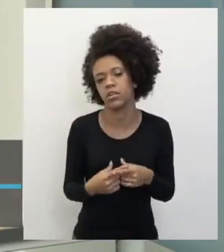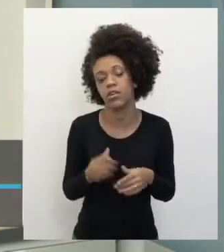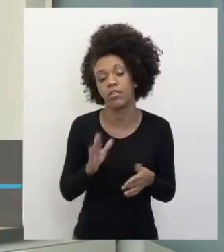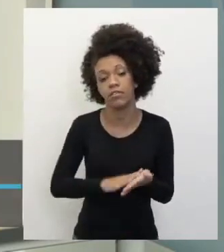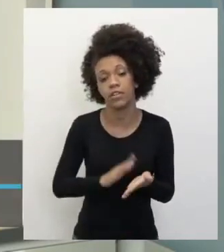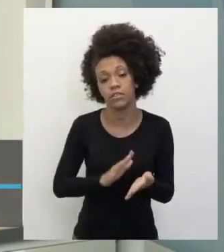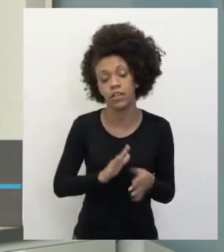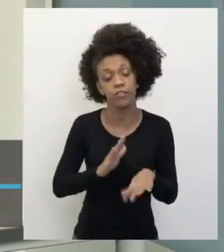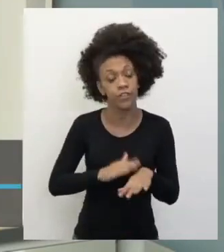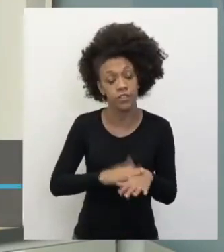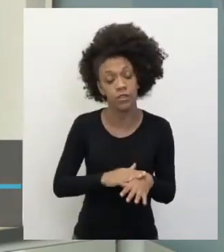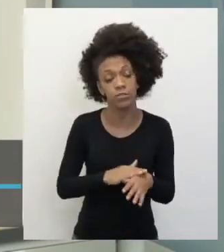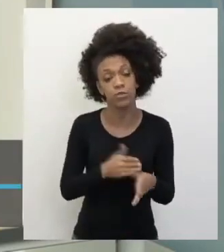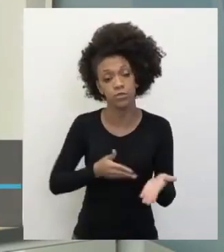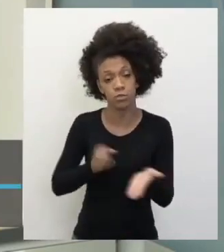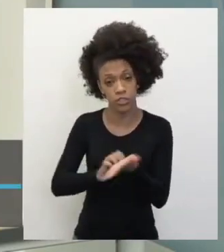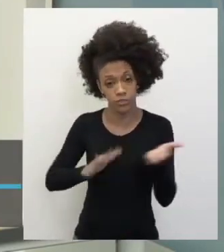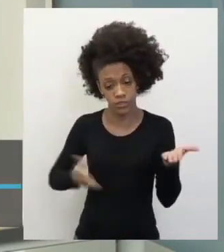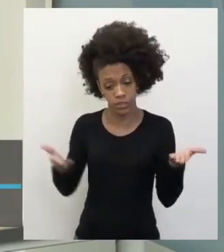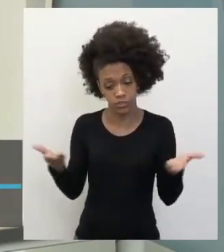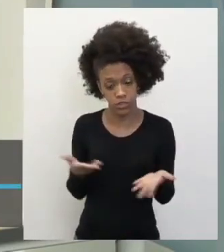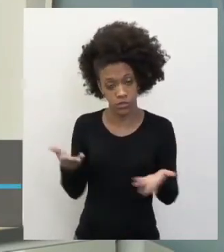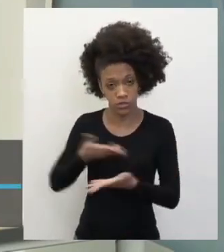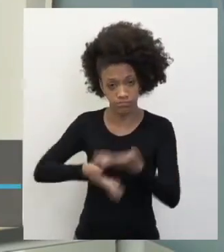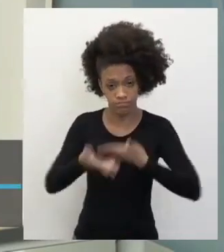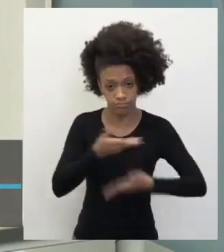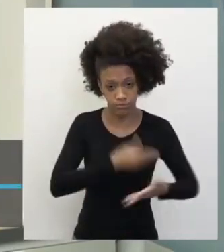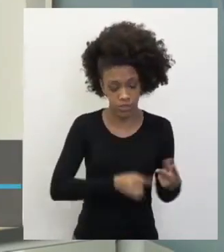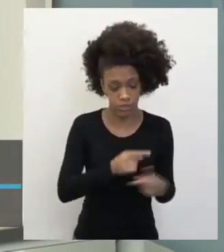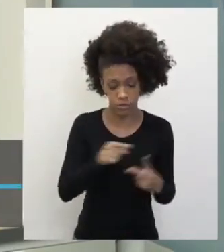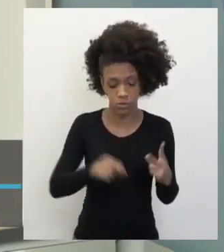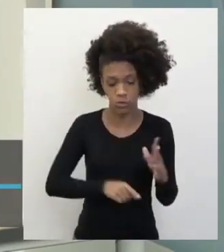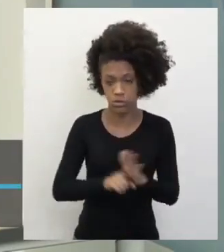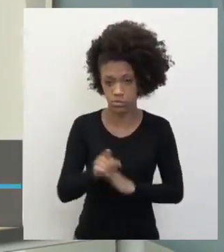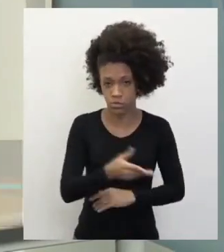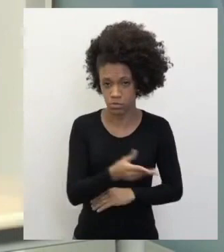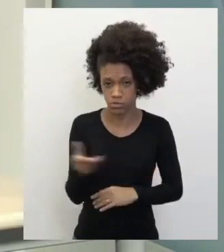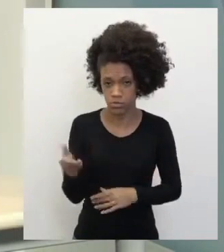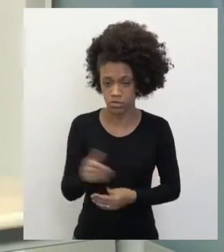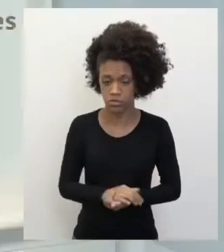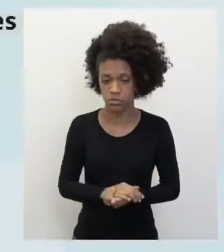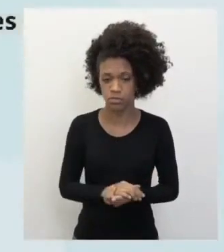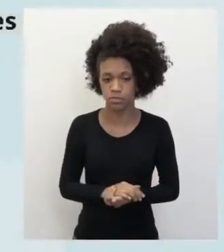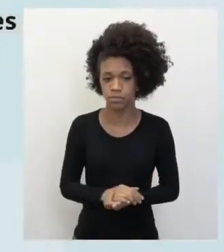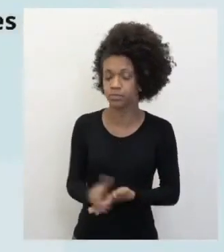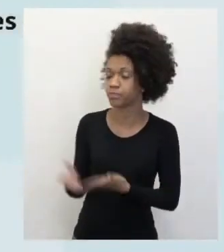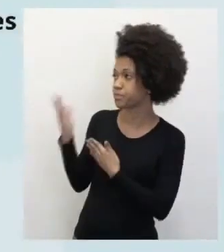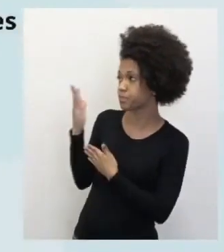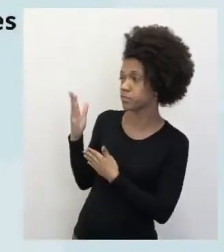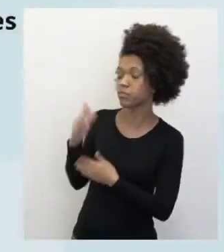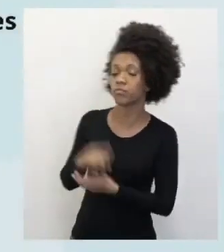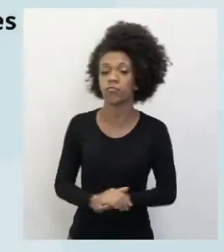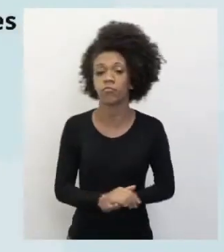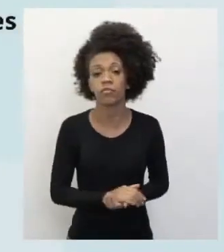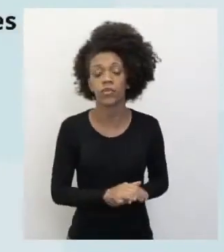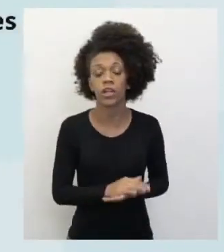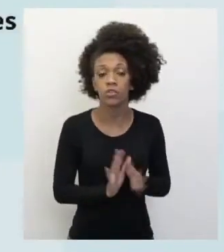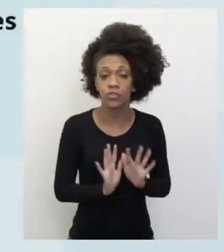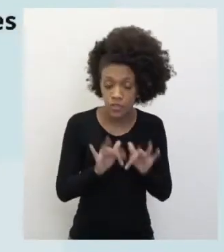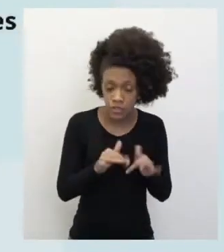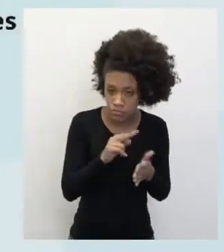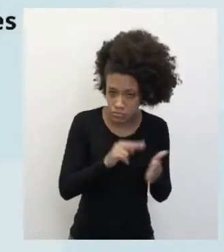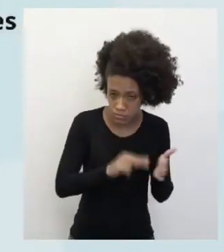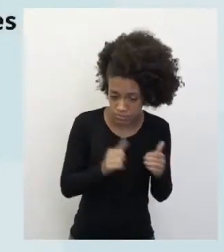interação via chat agora. Vão aparecer duas perguntinhas aí na tela para vocês. Então, após a nossa leitura, respondam